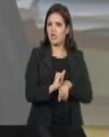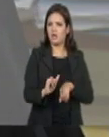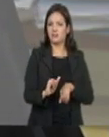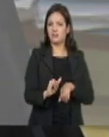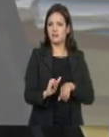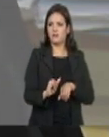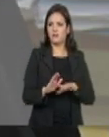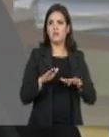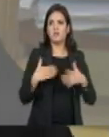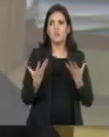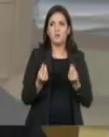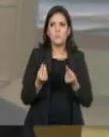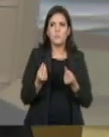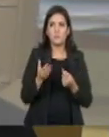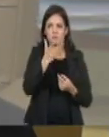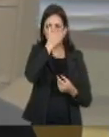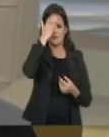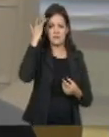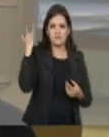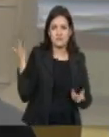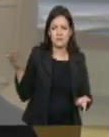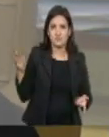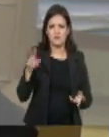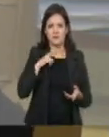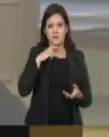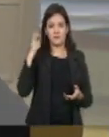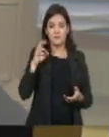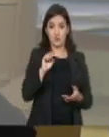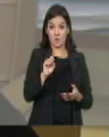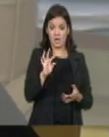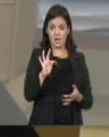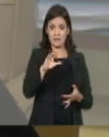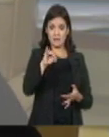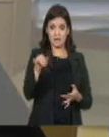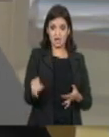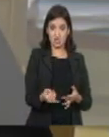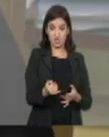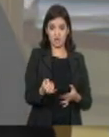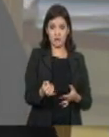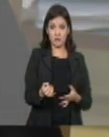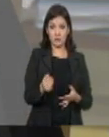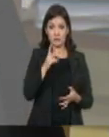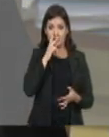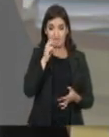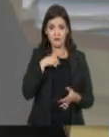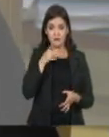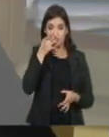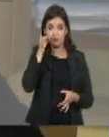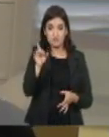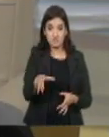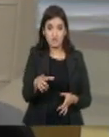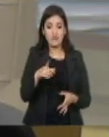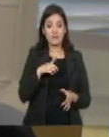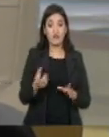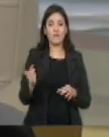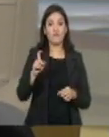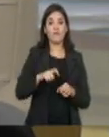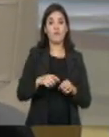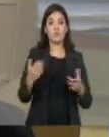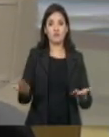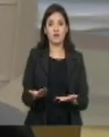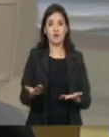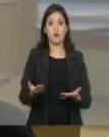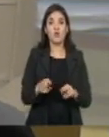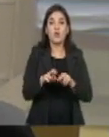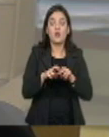pessoas. O STJ, ele foi inutilizado. Ele está em processo de recuperação, graças a